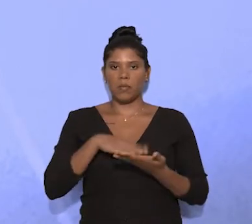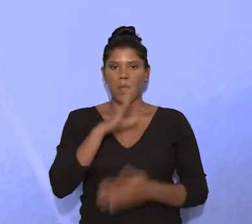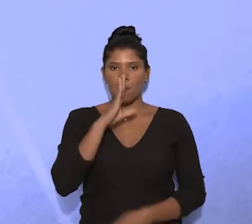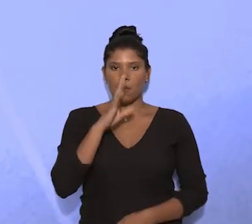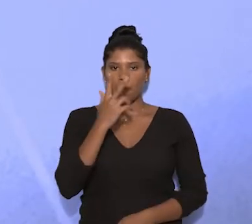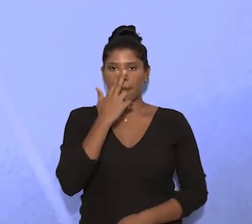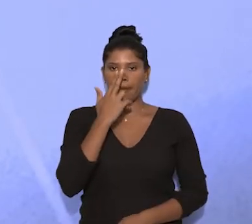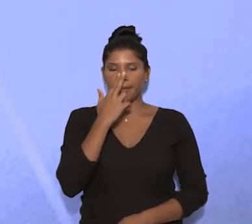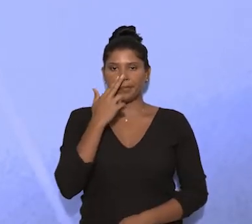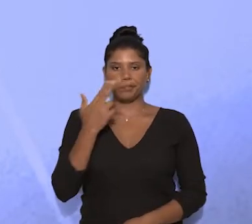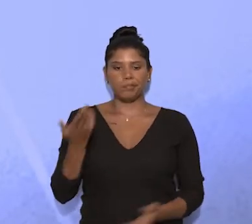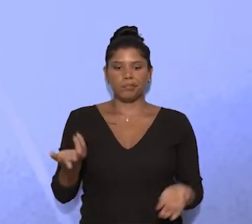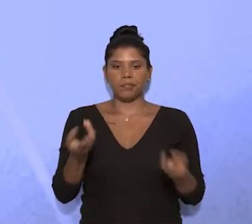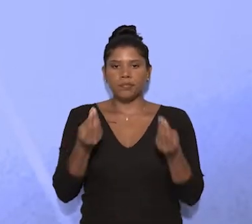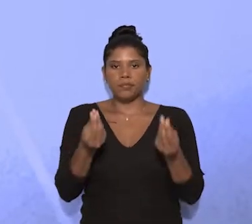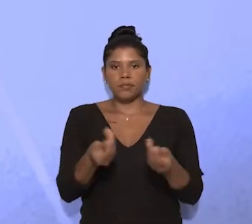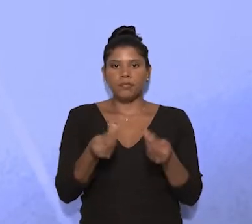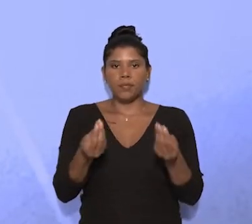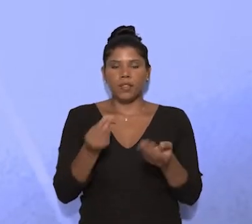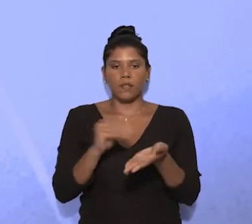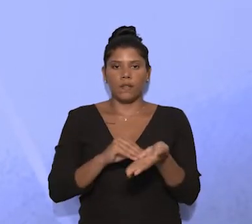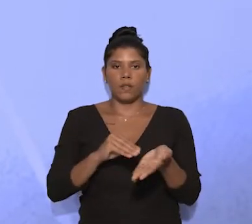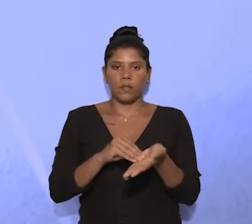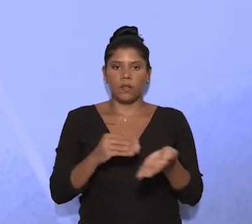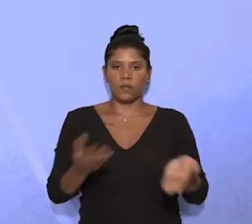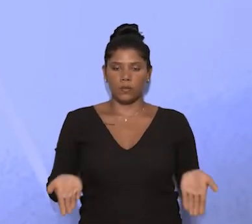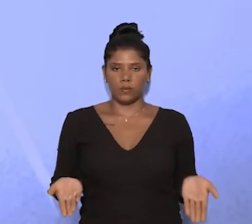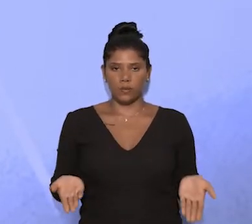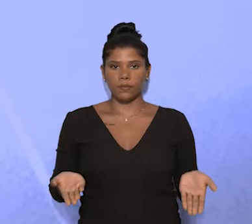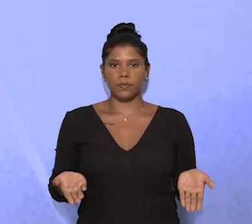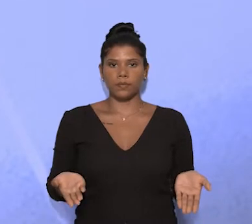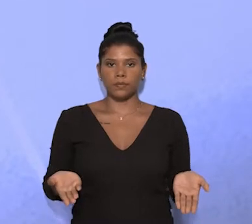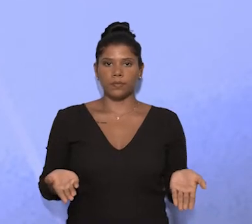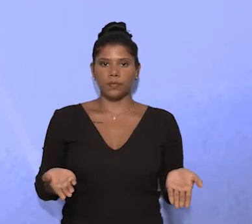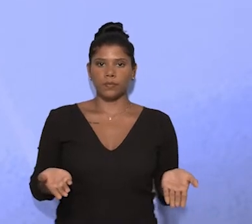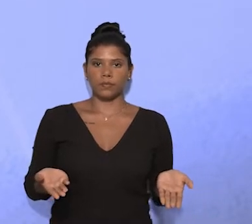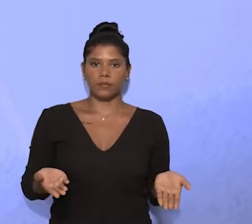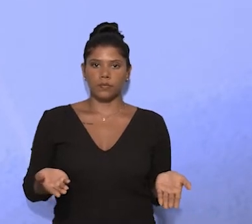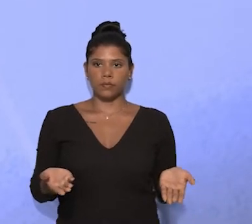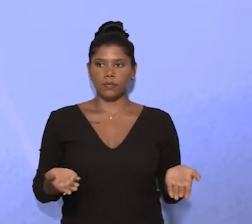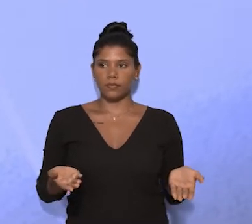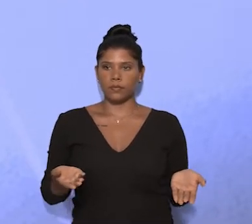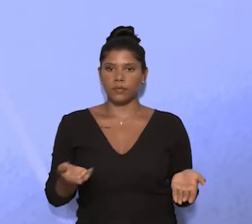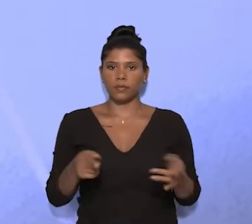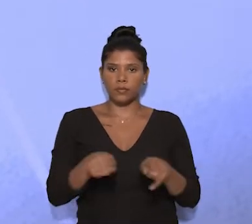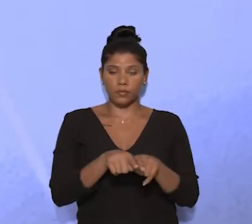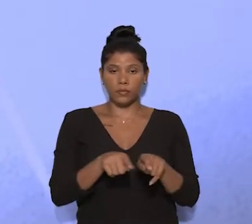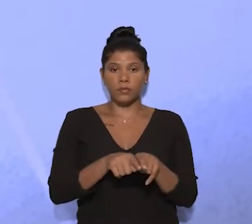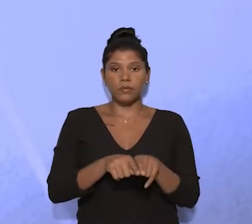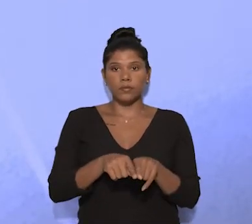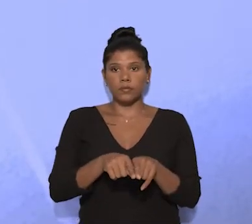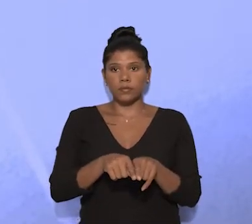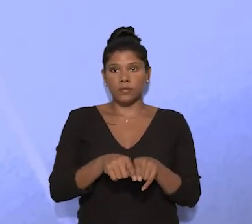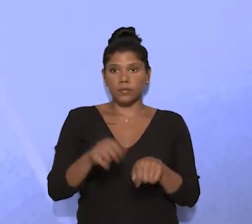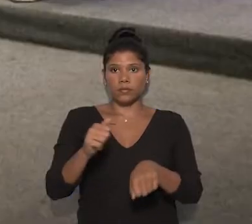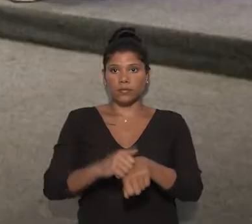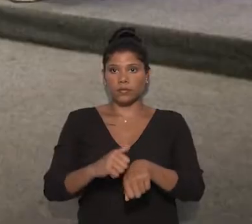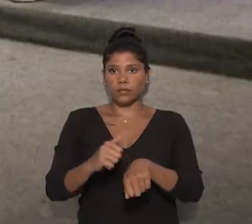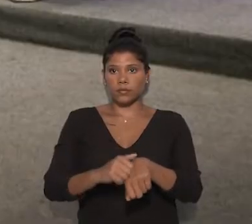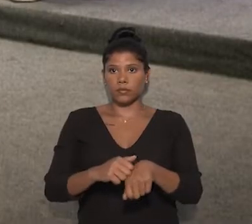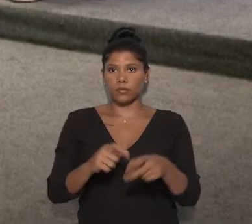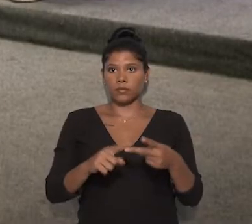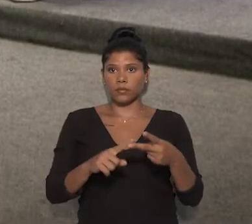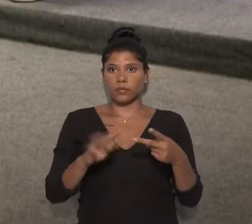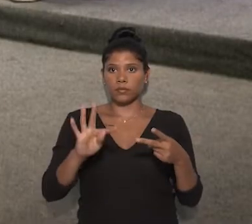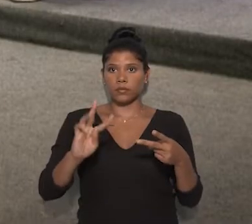perdeu debaixo da trave. Debaixo da trave, exatamente. Num rebote do Fábio. No jogo contra o Fortaleza também. Até contra o Destronga